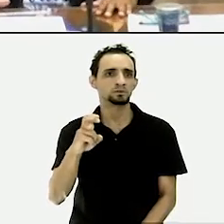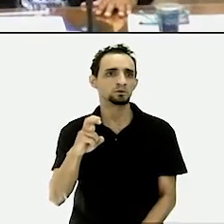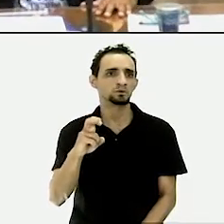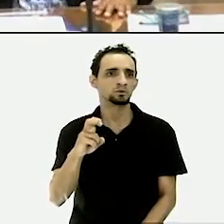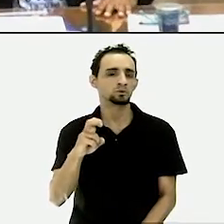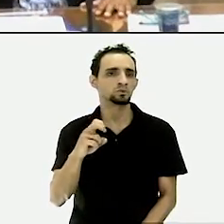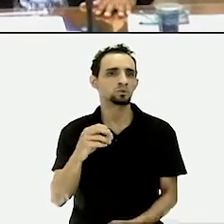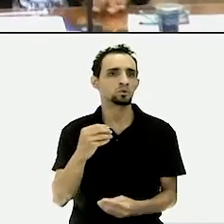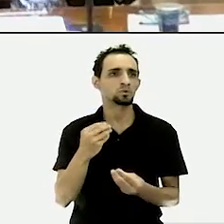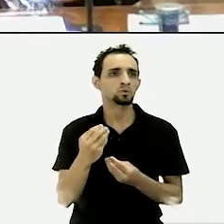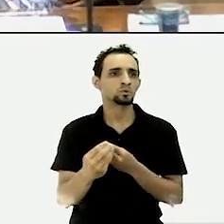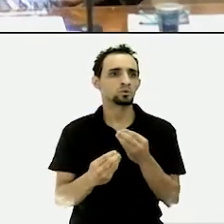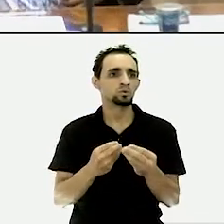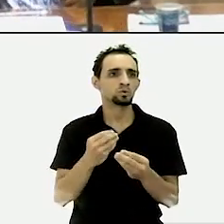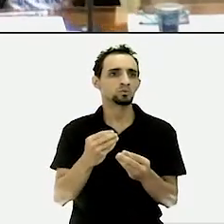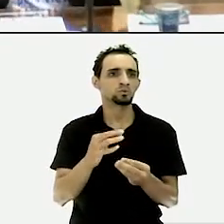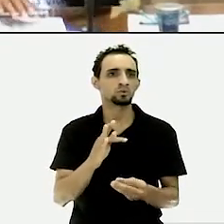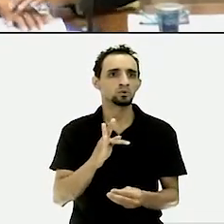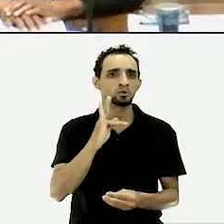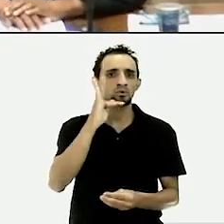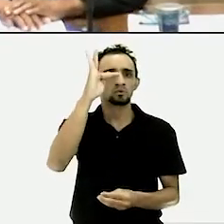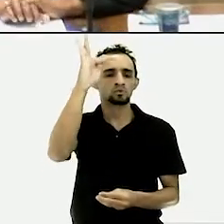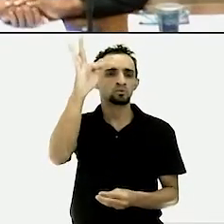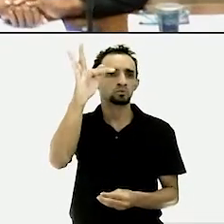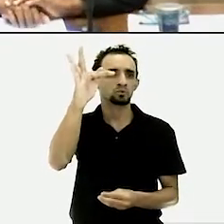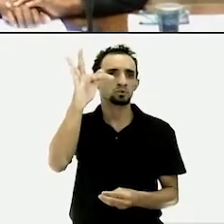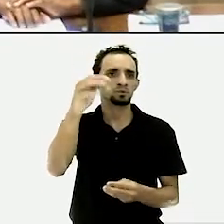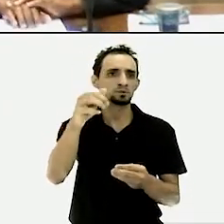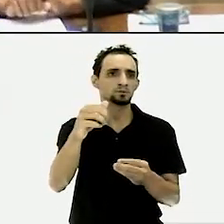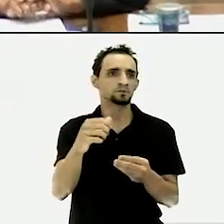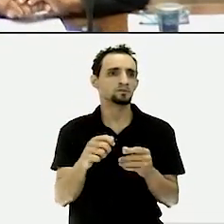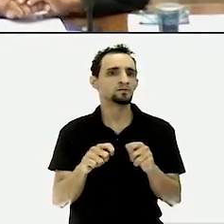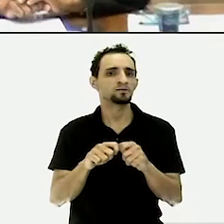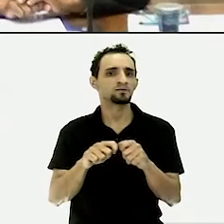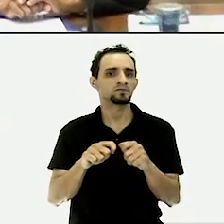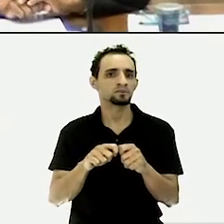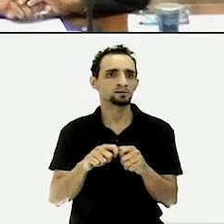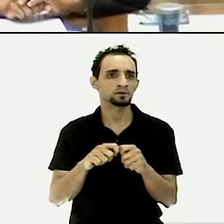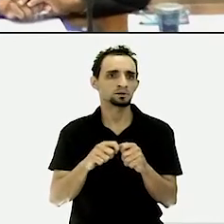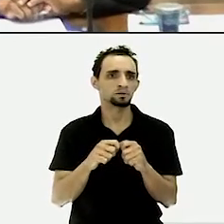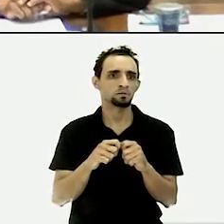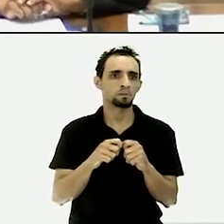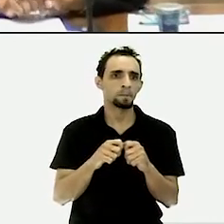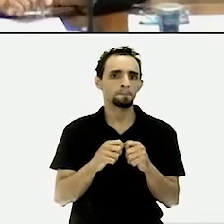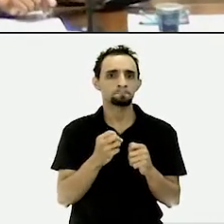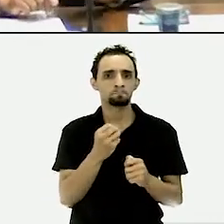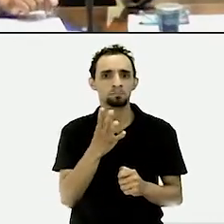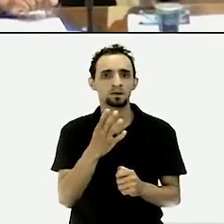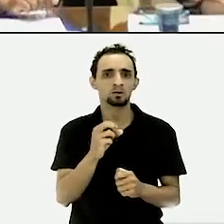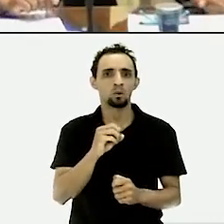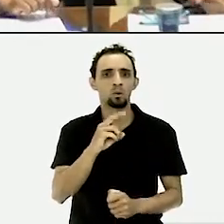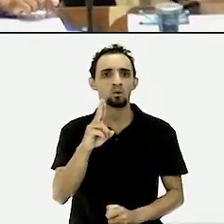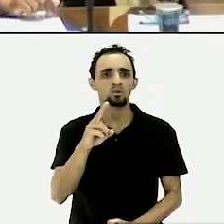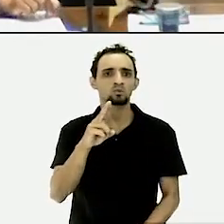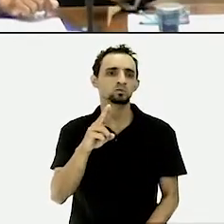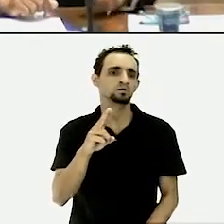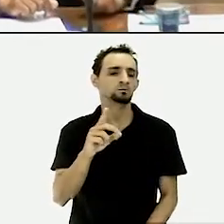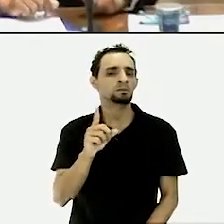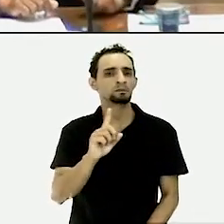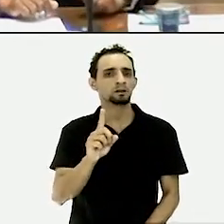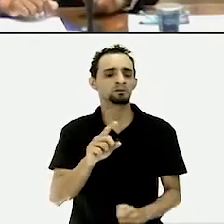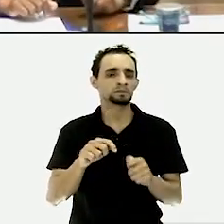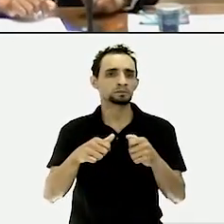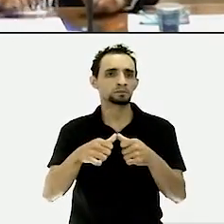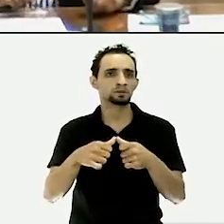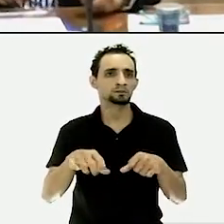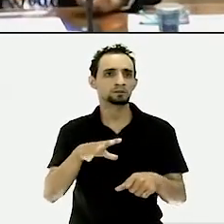todos os vereadores, junto com o executivo também, nosso jurídico, né? Para poder estar votando o mais rápido possível. Então, o projeto será encaminhado